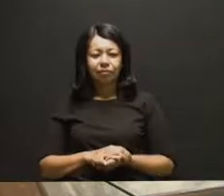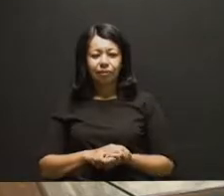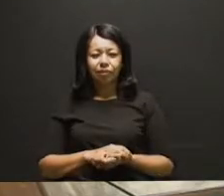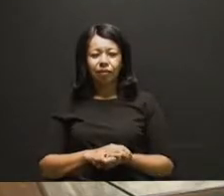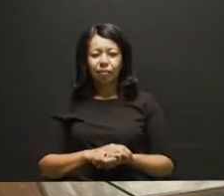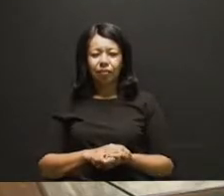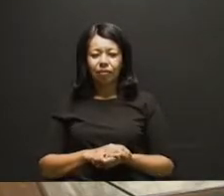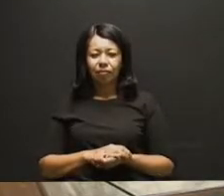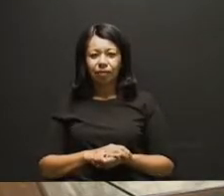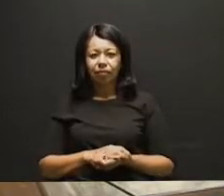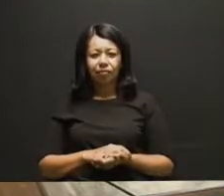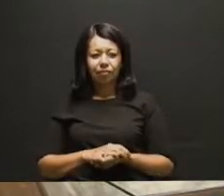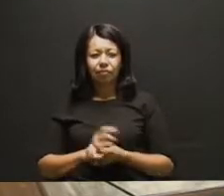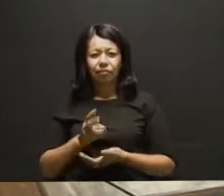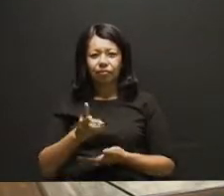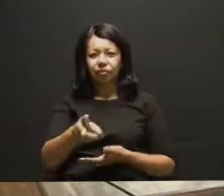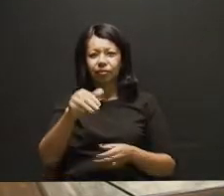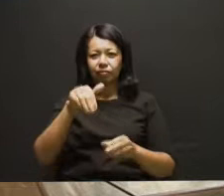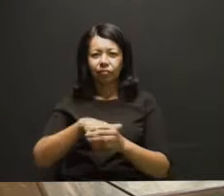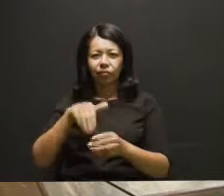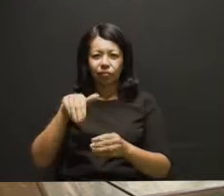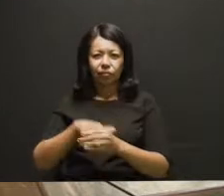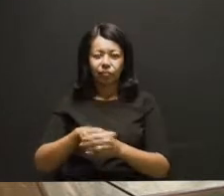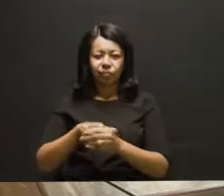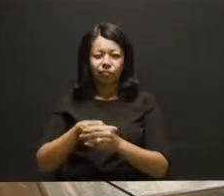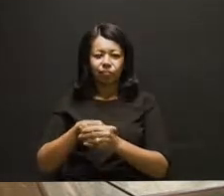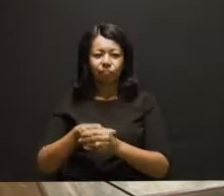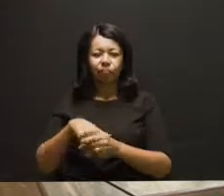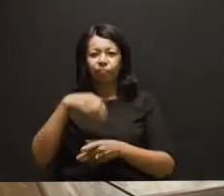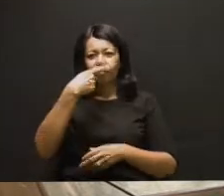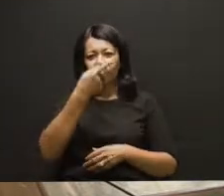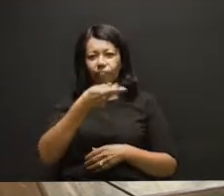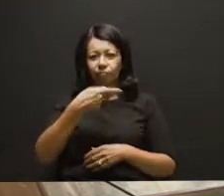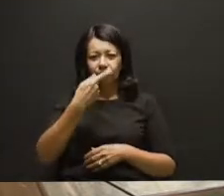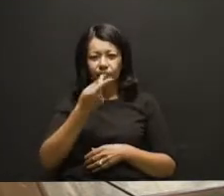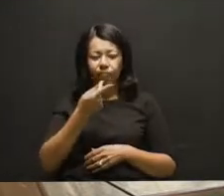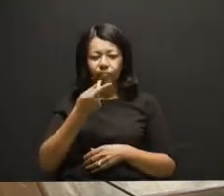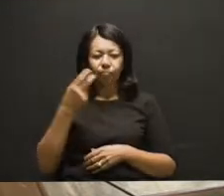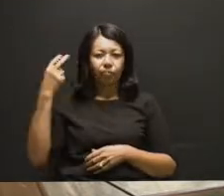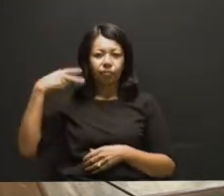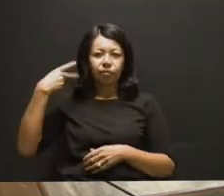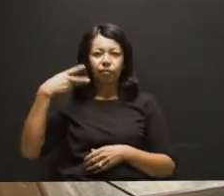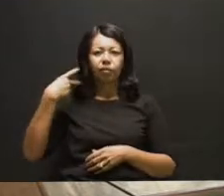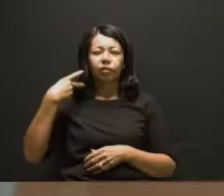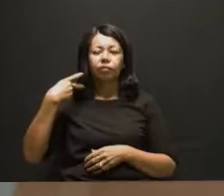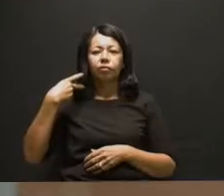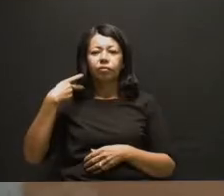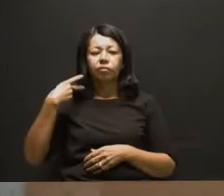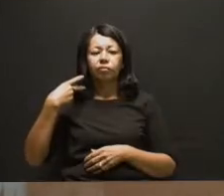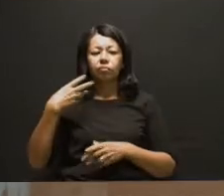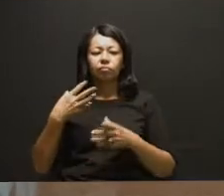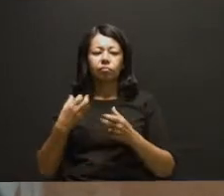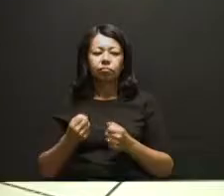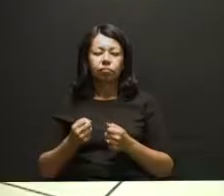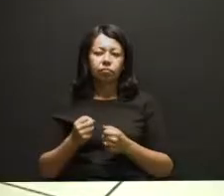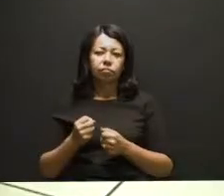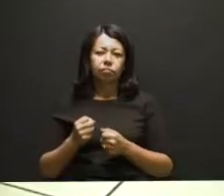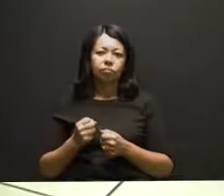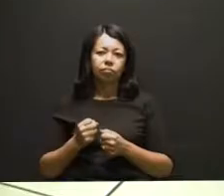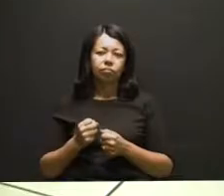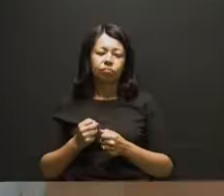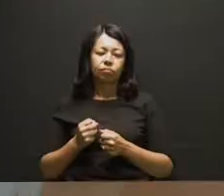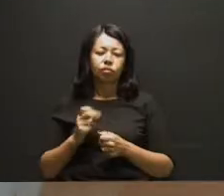continua em votação com a palavra as operadoras que forem preocupação tem mais 15 anos